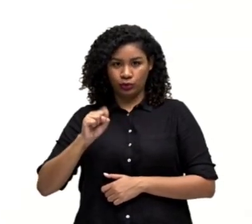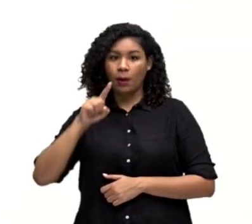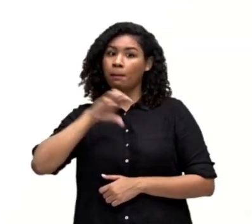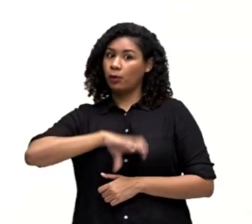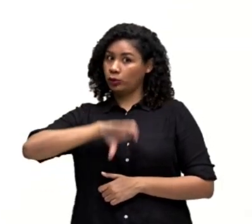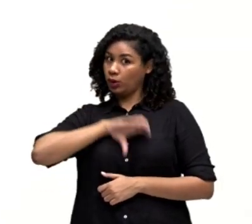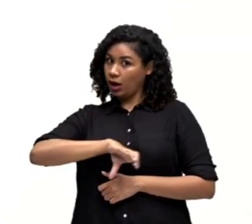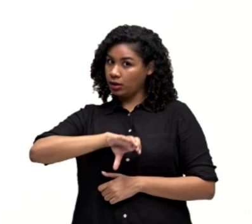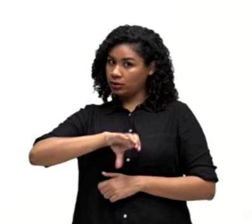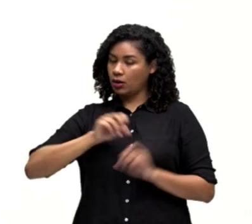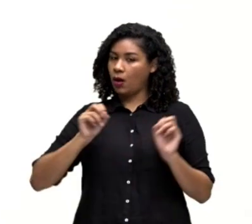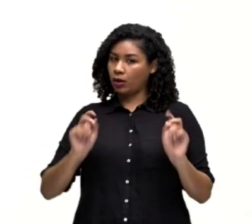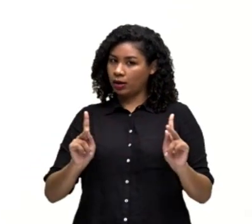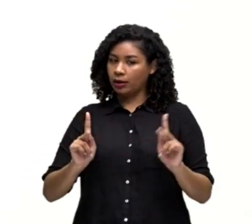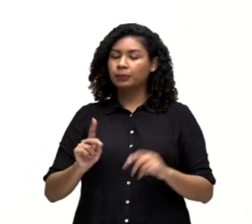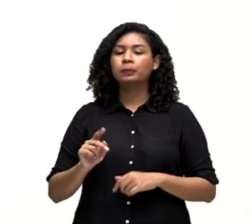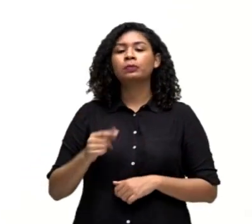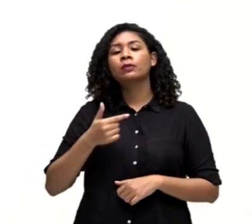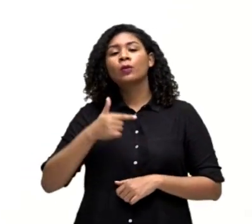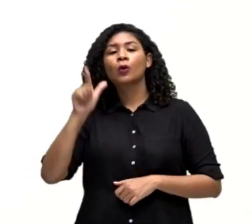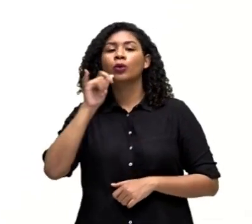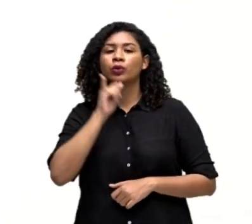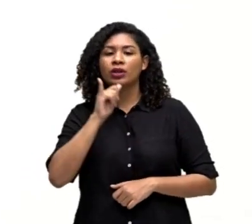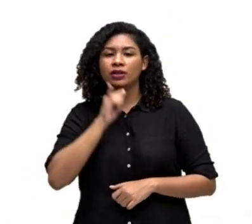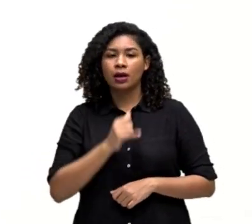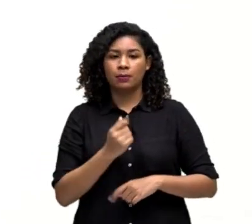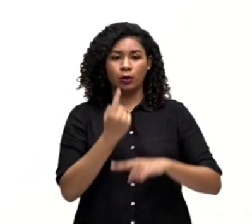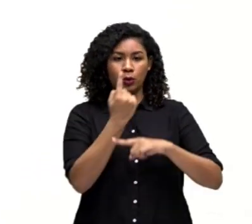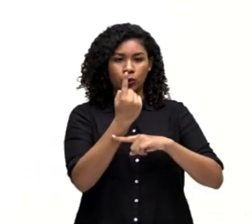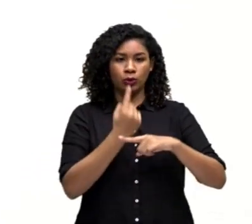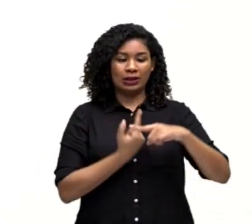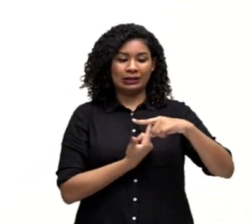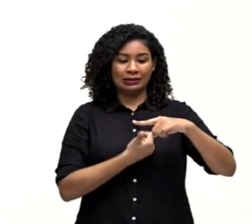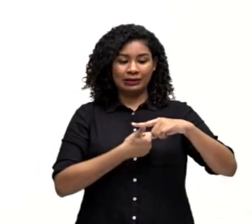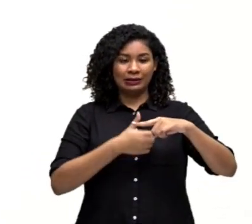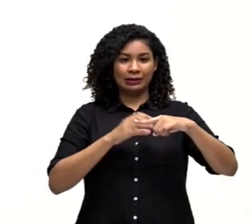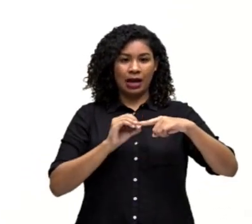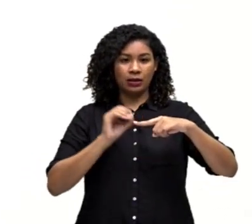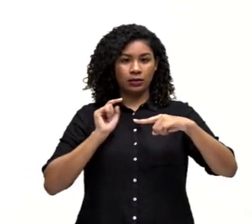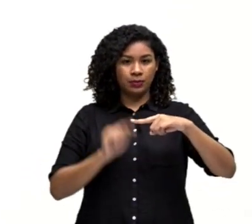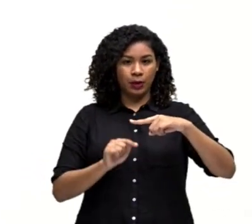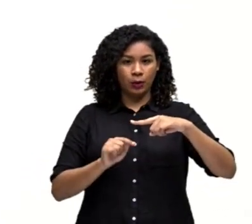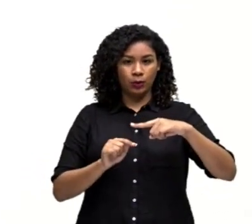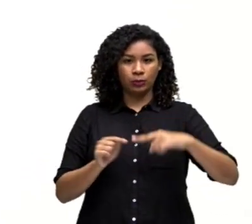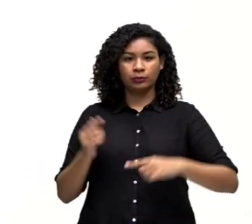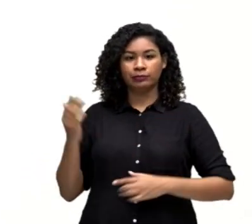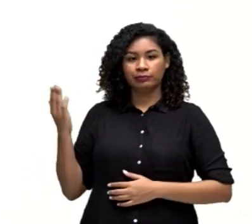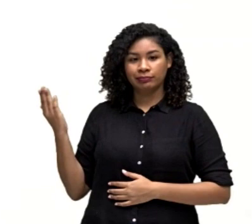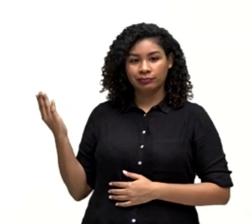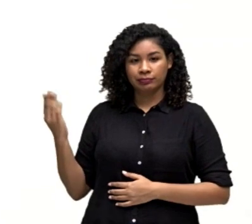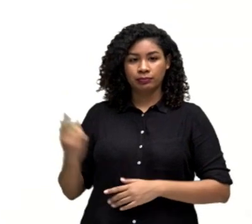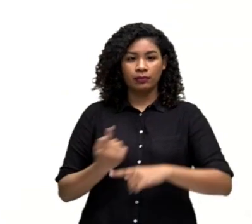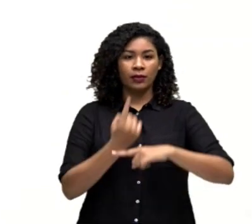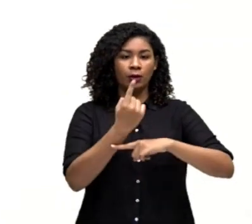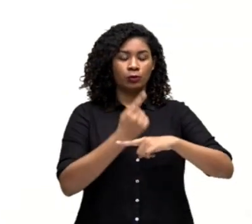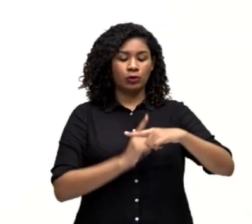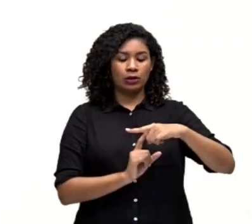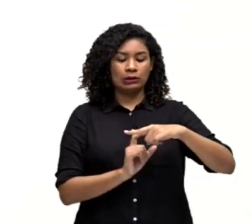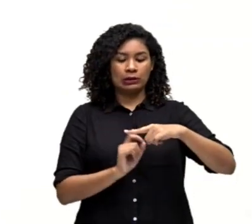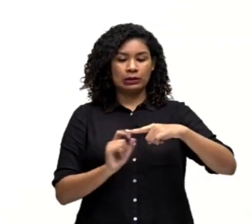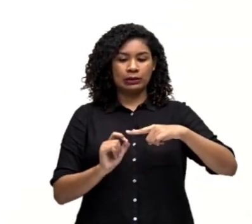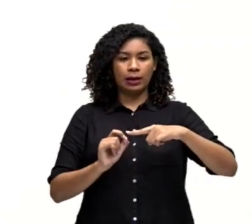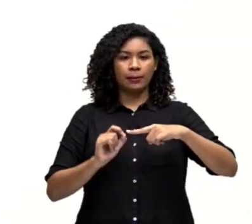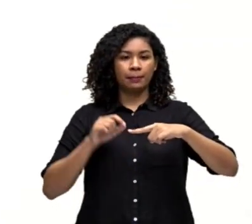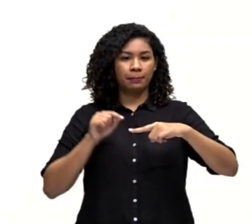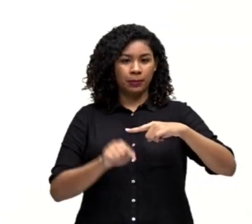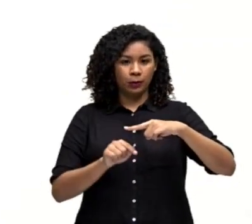10.000 equivale a 1/10 de milésimo. 1 sobre 100.000, 1/100º de